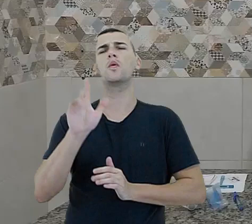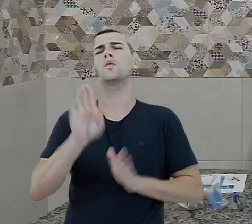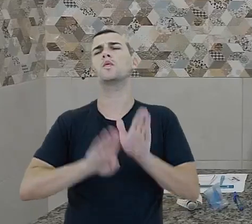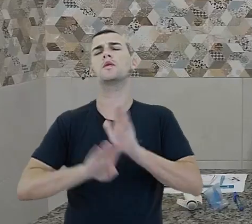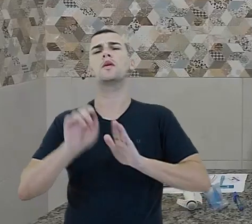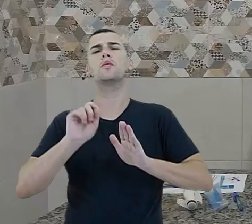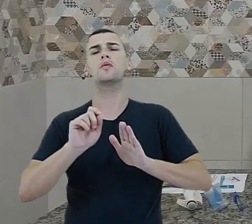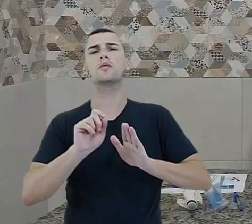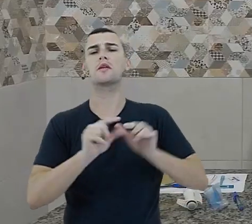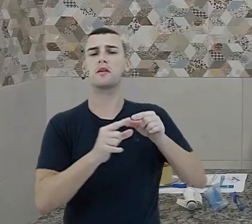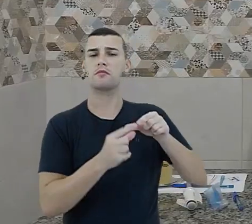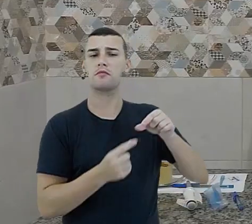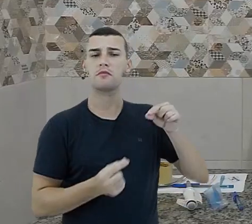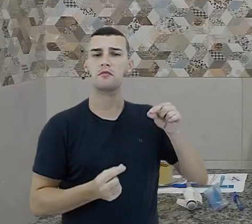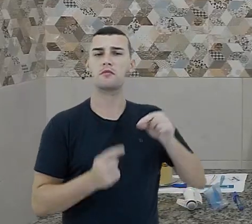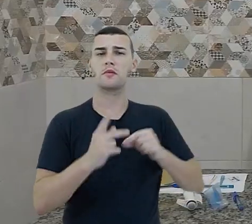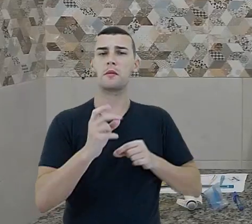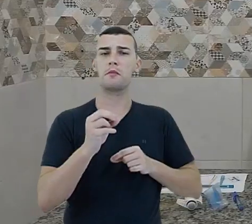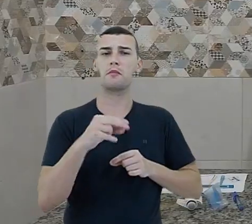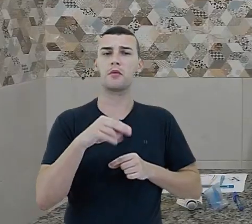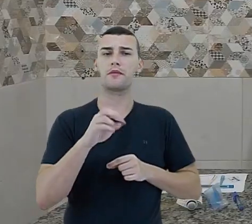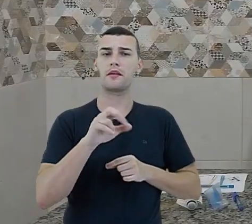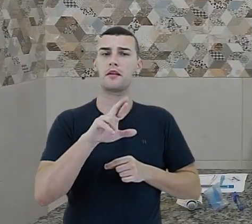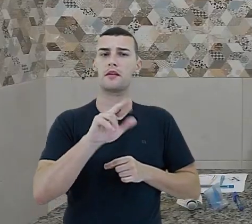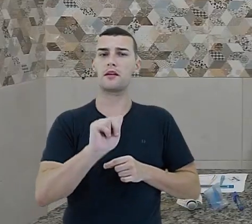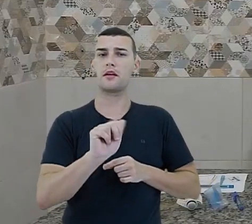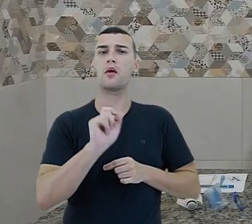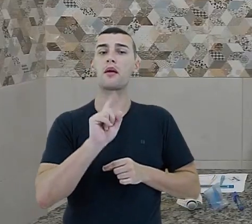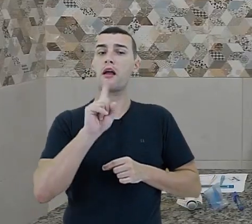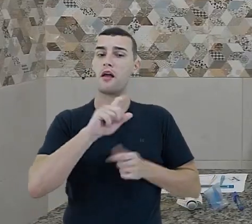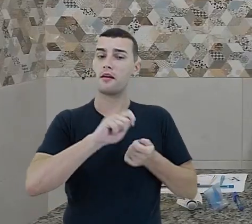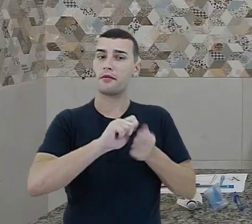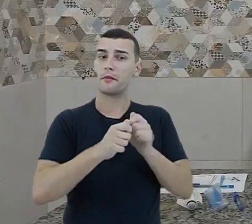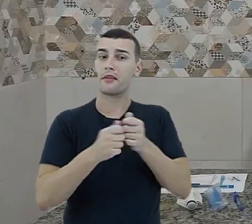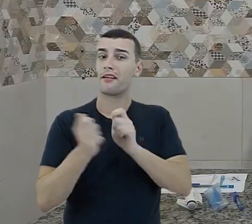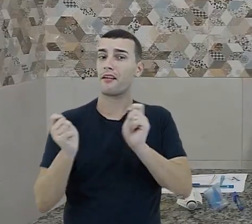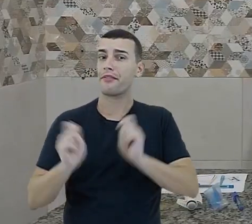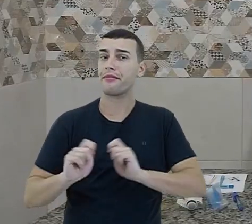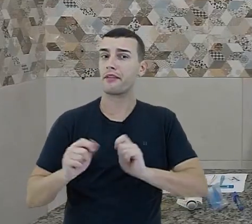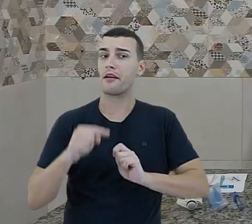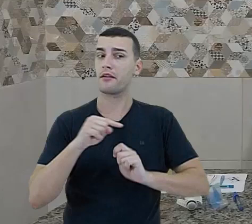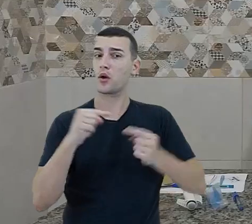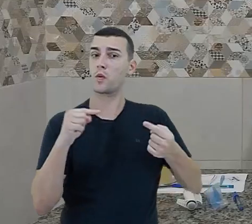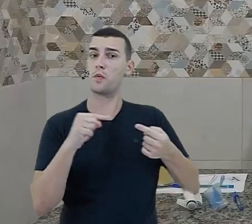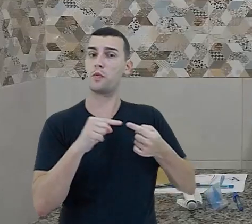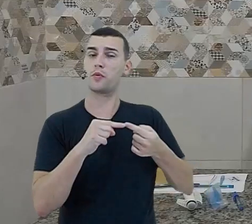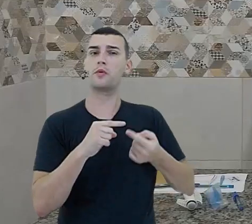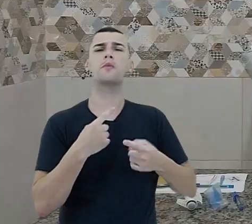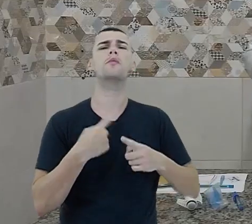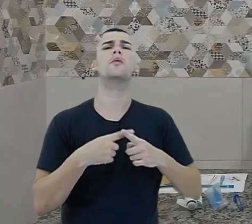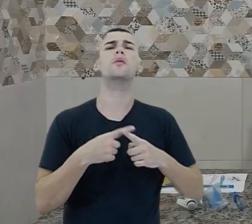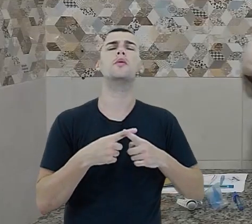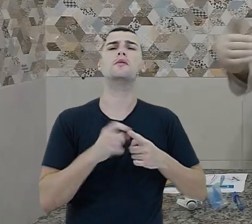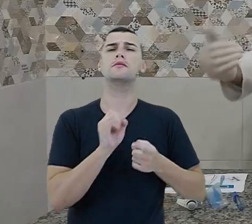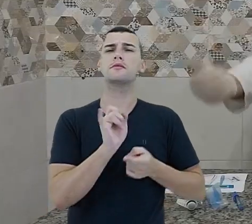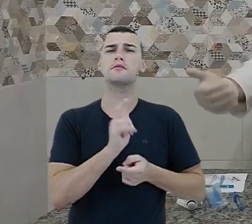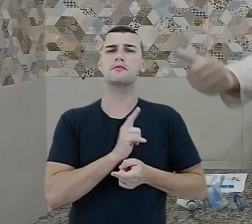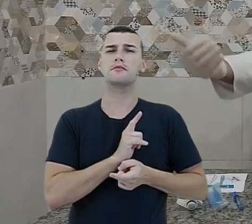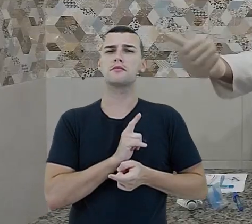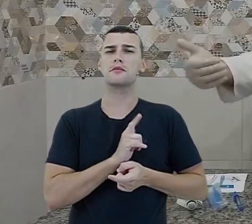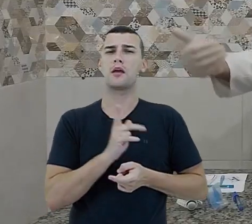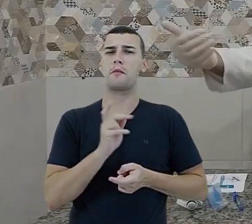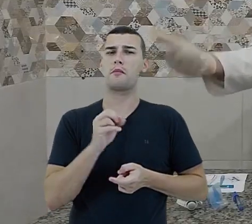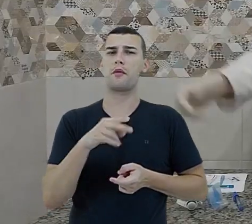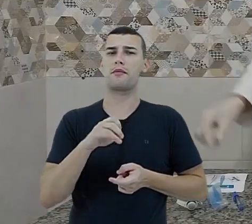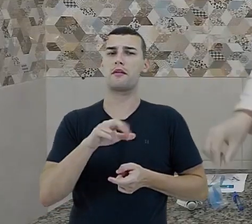qual é a ponteira que eu tenho que utilizar? A ponteira adaptável a essa micropipeta. Por quê? Porque uma